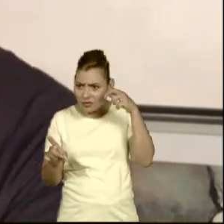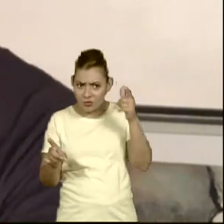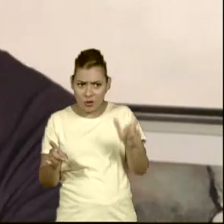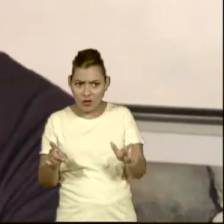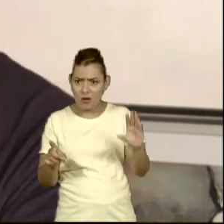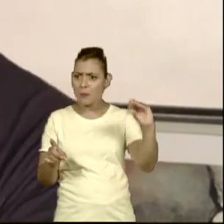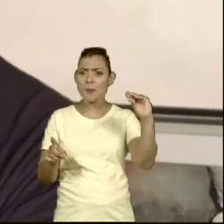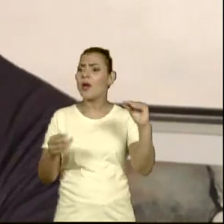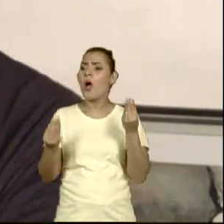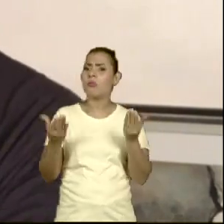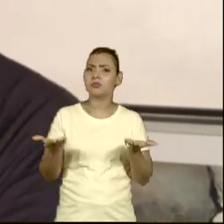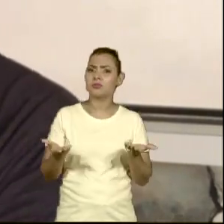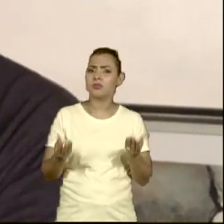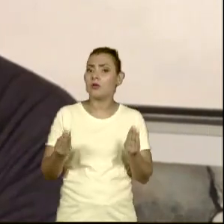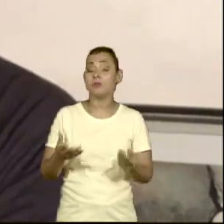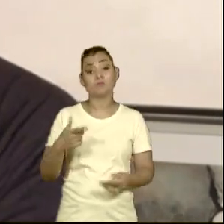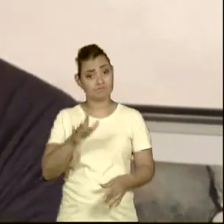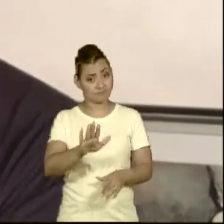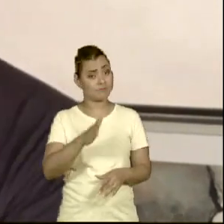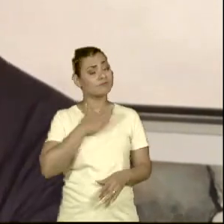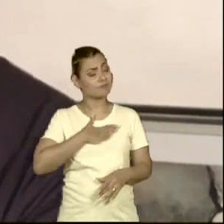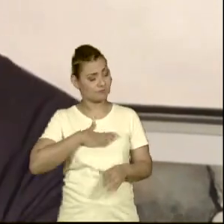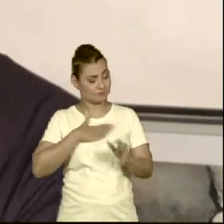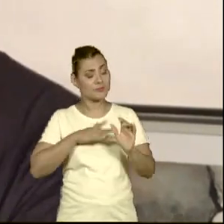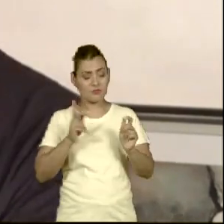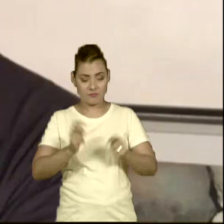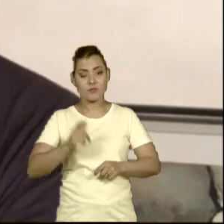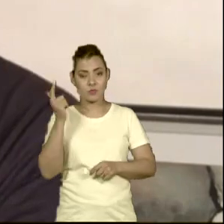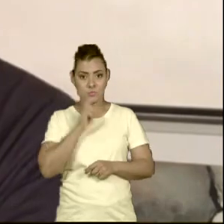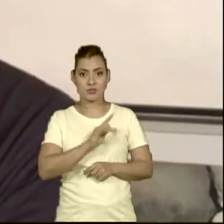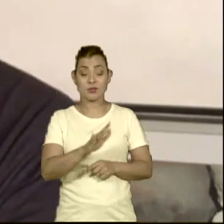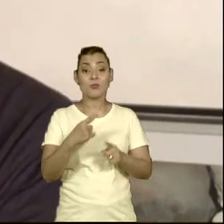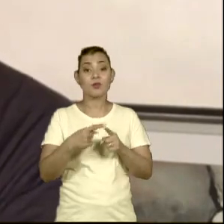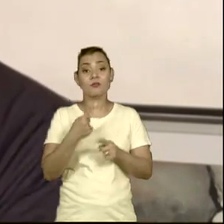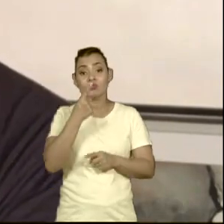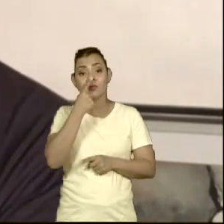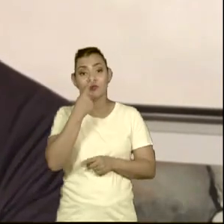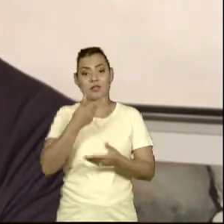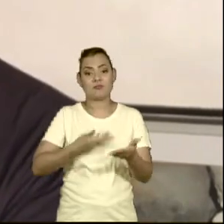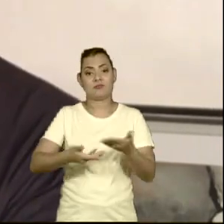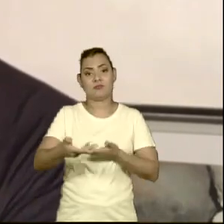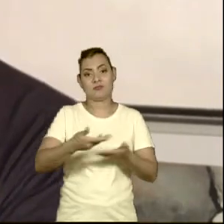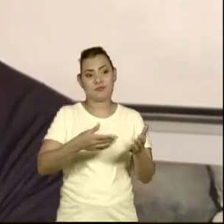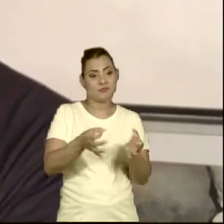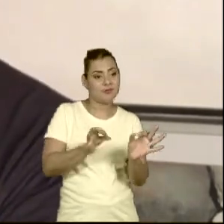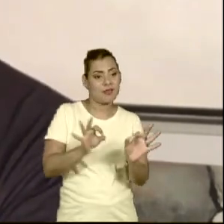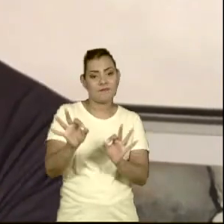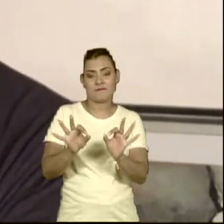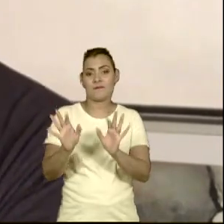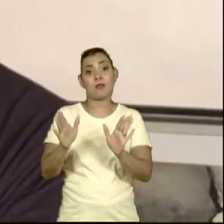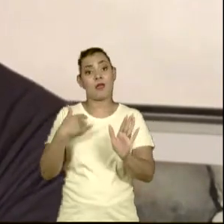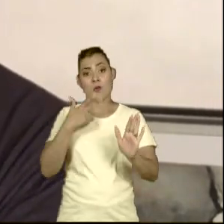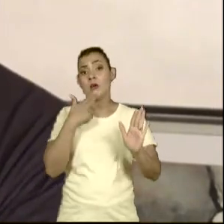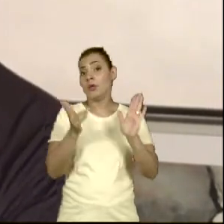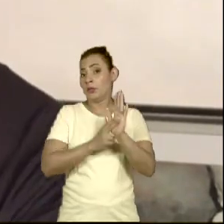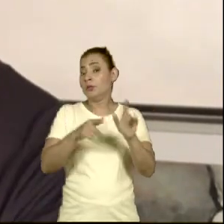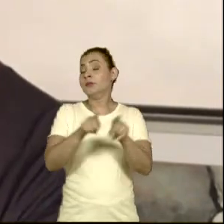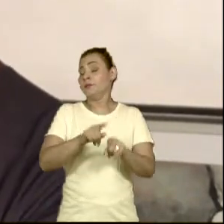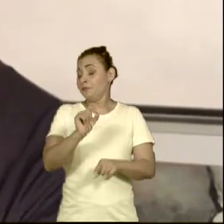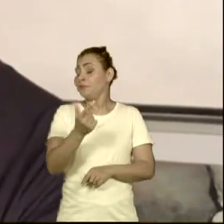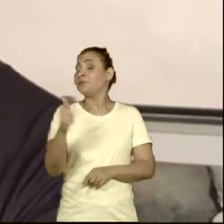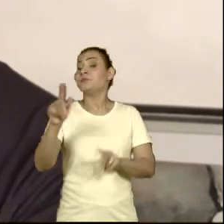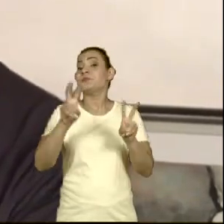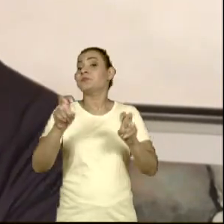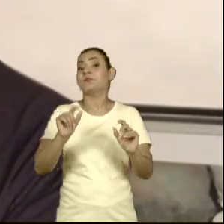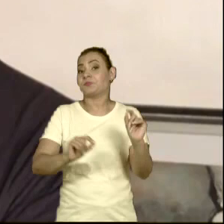dar vida, como é você vai fazer isso? Eu falava, vai que vai dar certo, porque eu tinha essa intimidade com o monitor e aí, eu ainda confesso uma outra coisa ruim